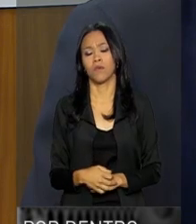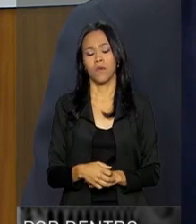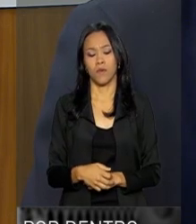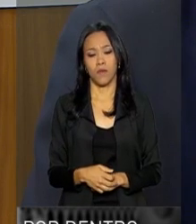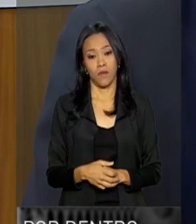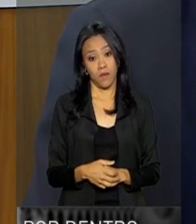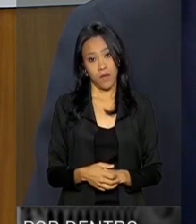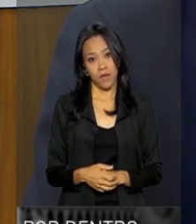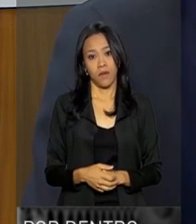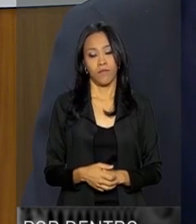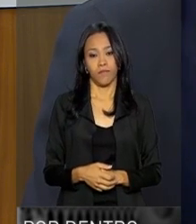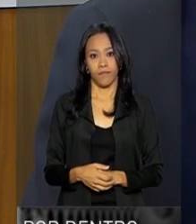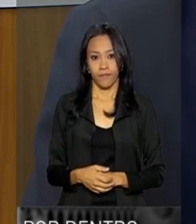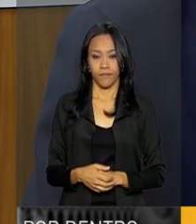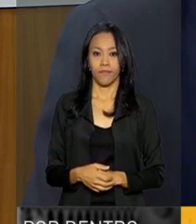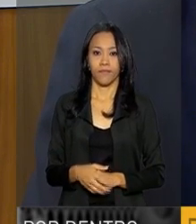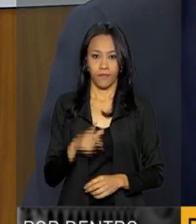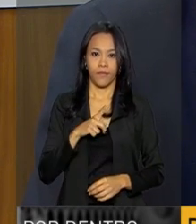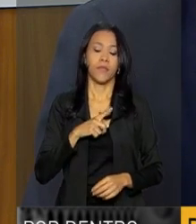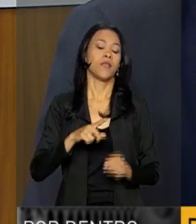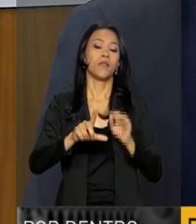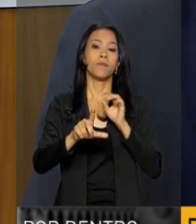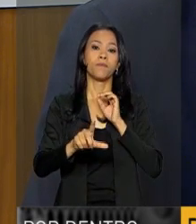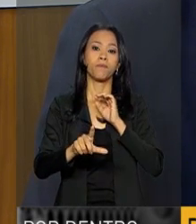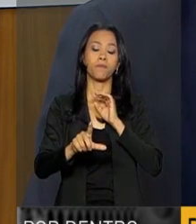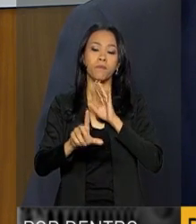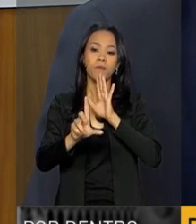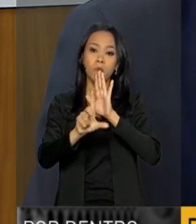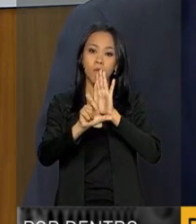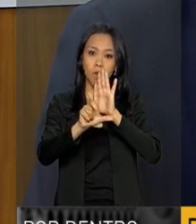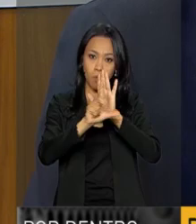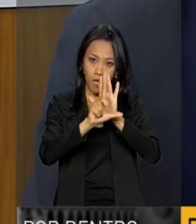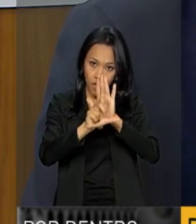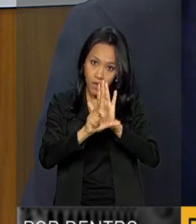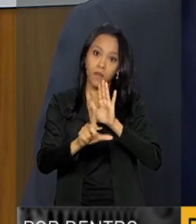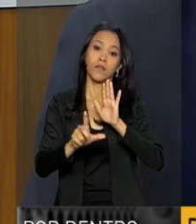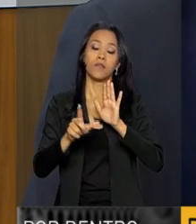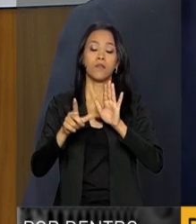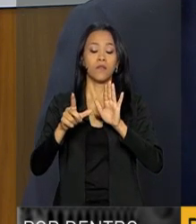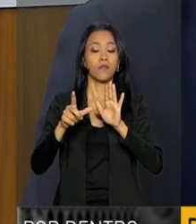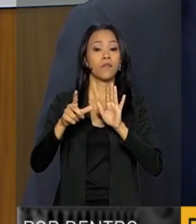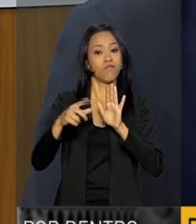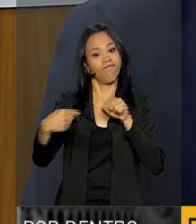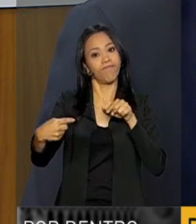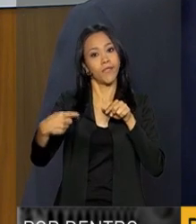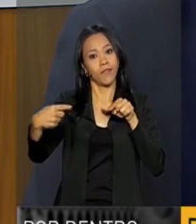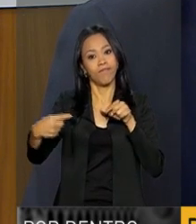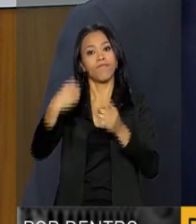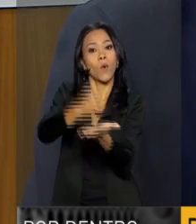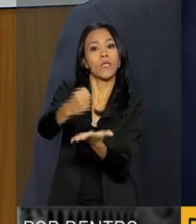aaa como a legislação em vigor aplicável a as contratações públicas neco que